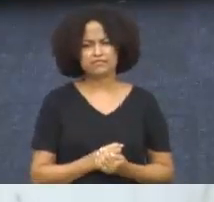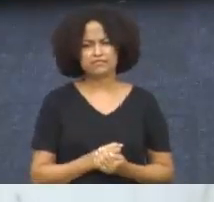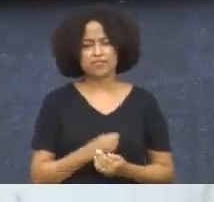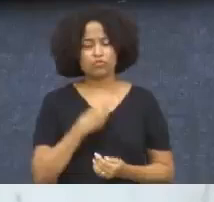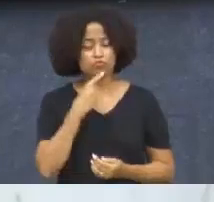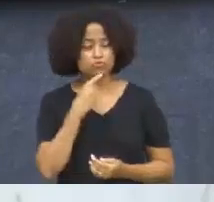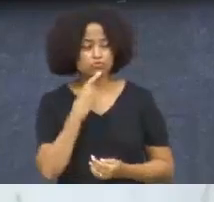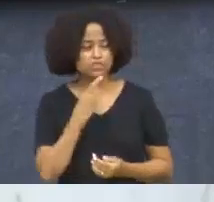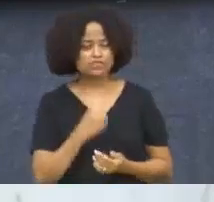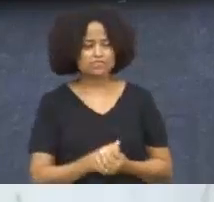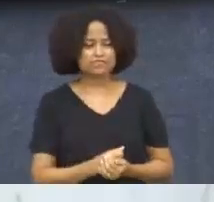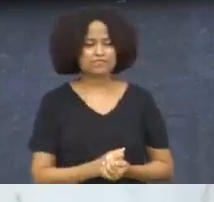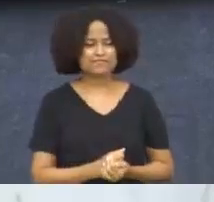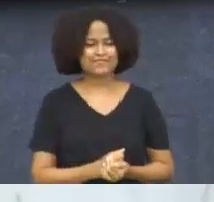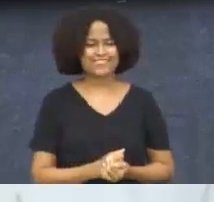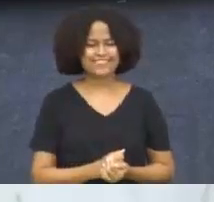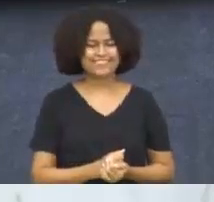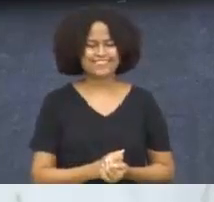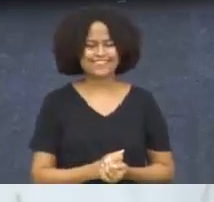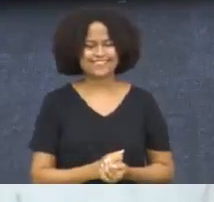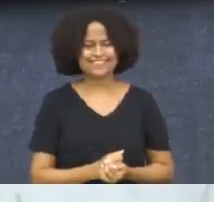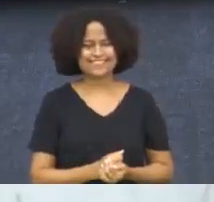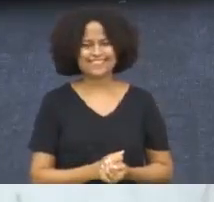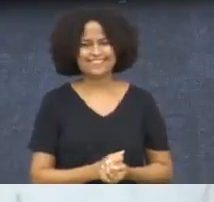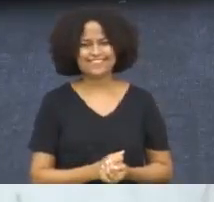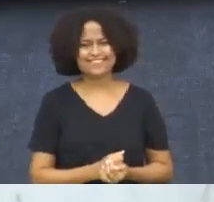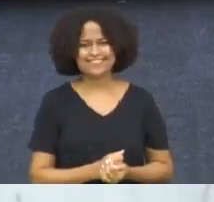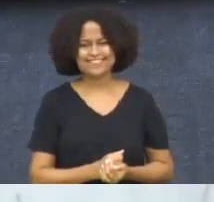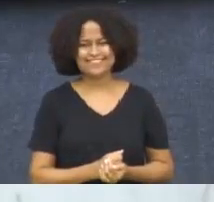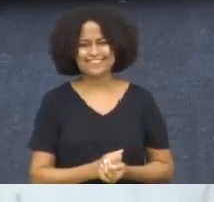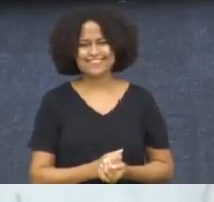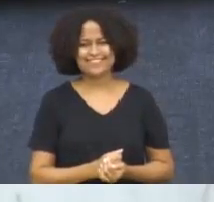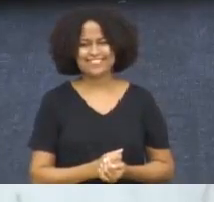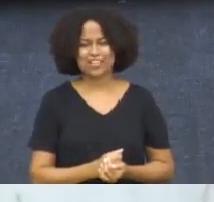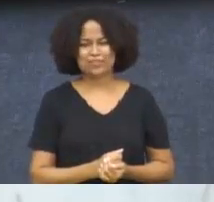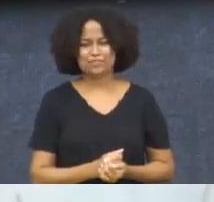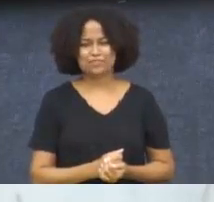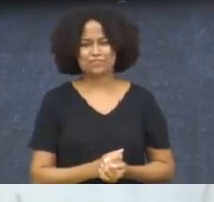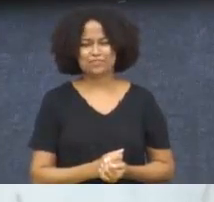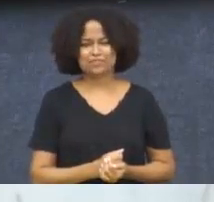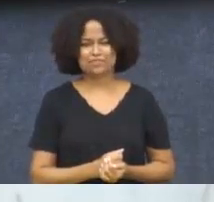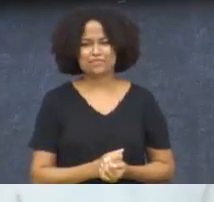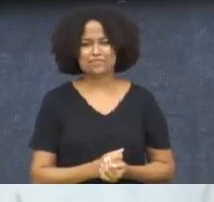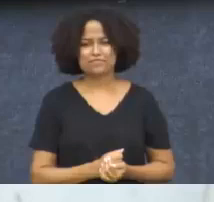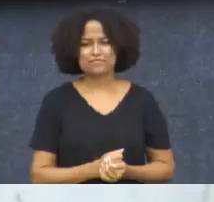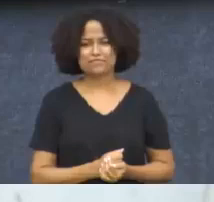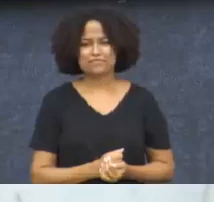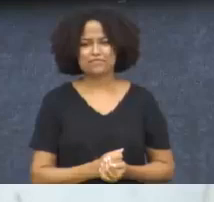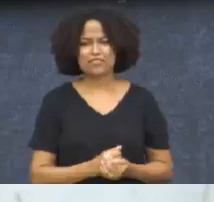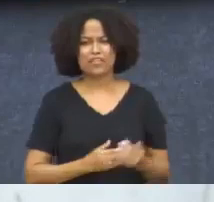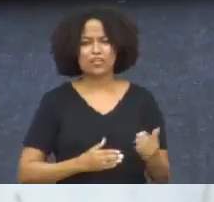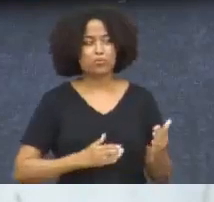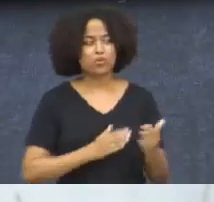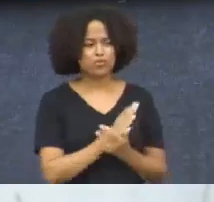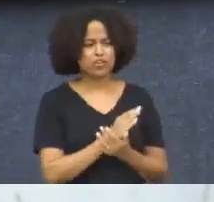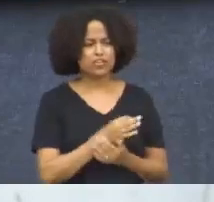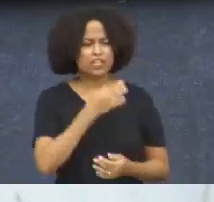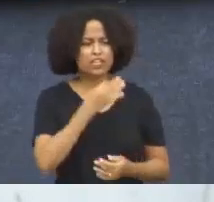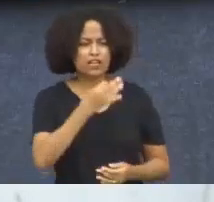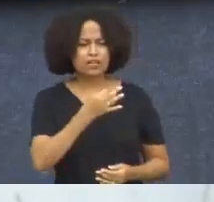me sacanearam aqui. Foi um errinho aqui, mas acontece. Está aprovado? Quer declarar?